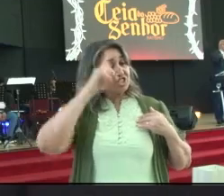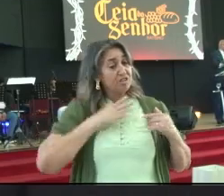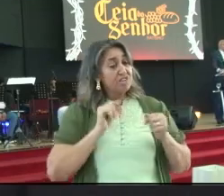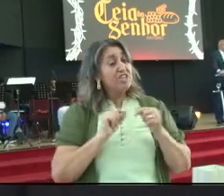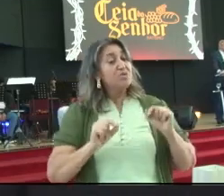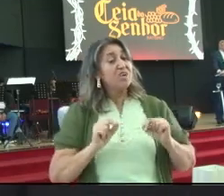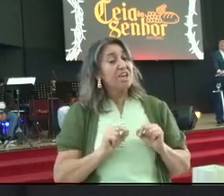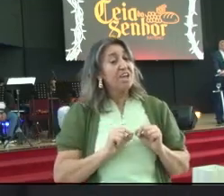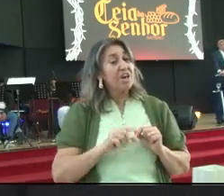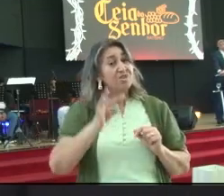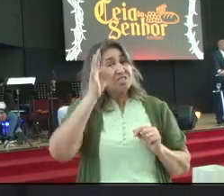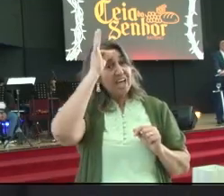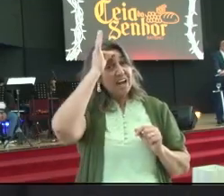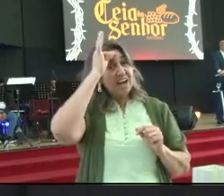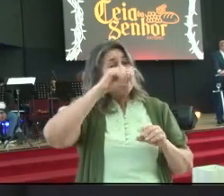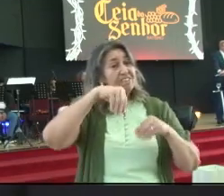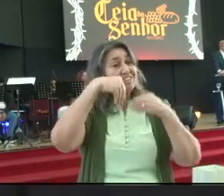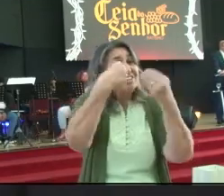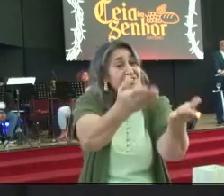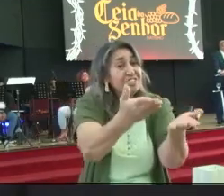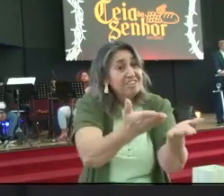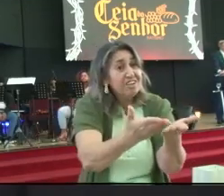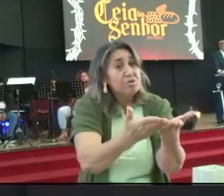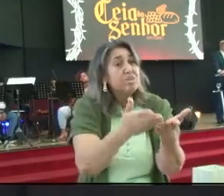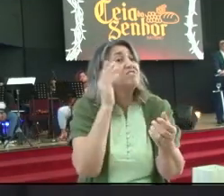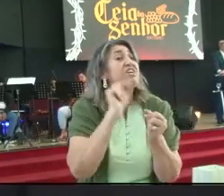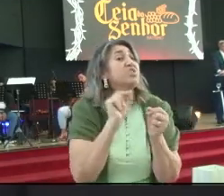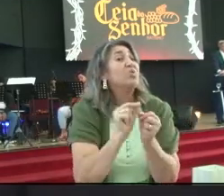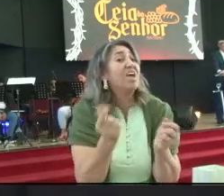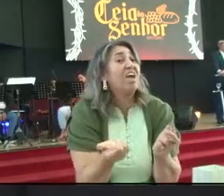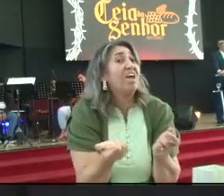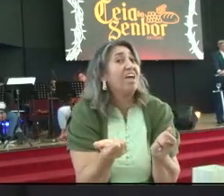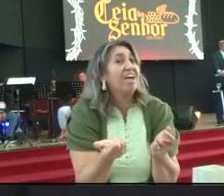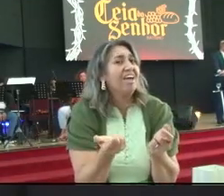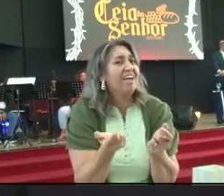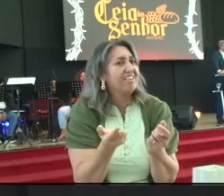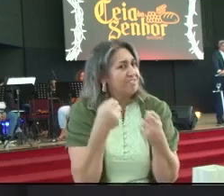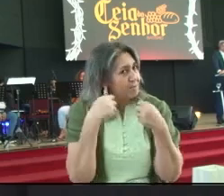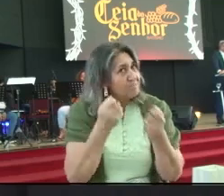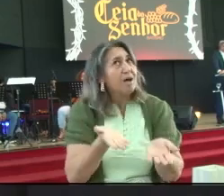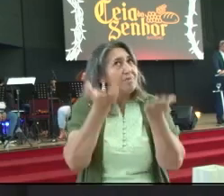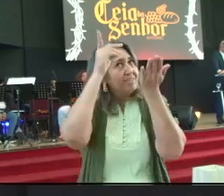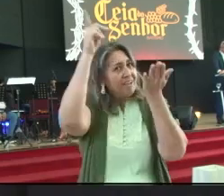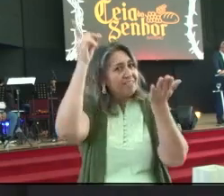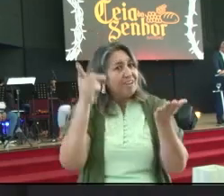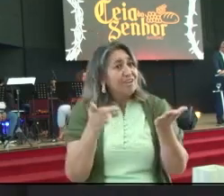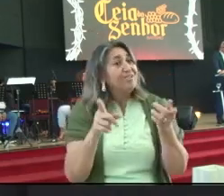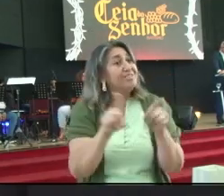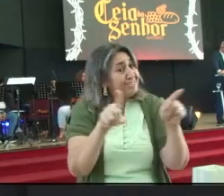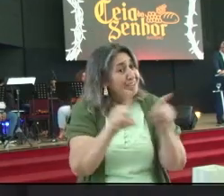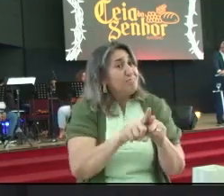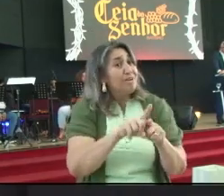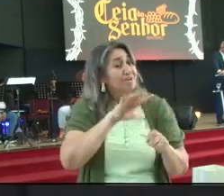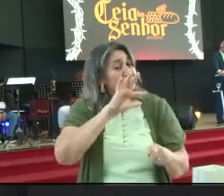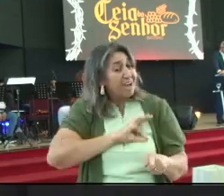fizemos com os nossos talentos e do que fizemos com os nossos recursos.